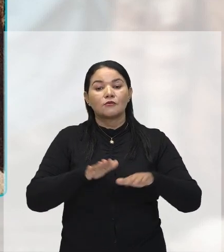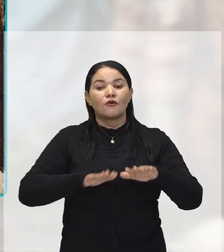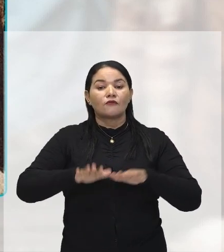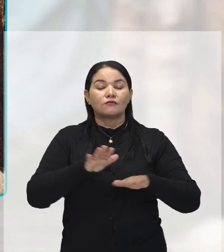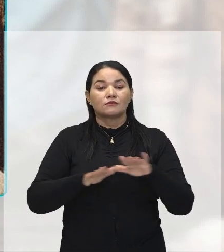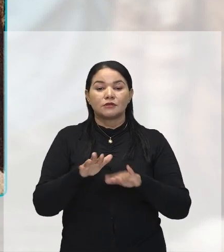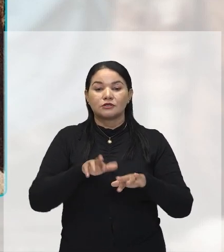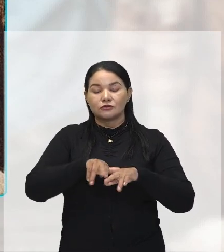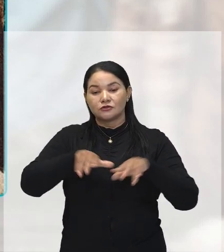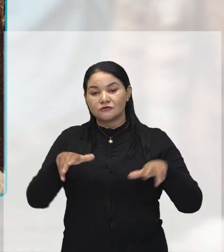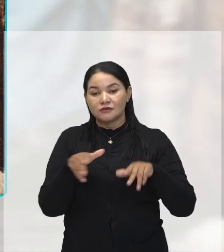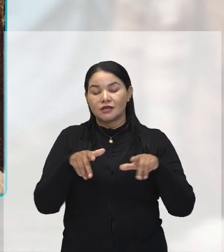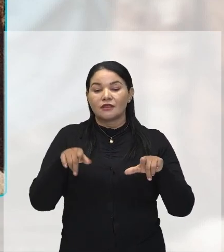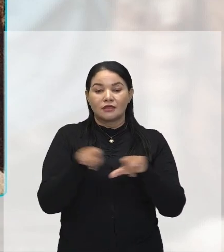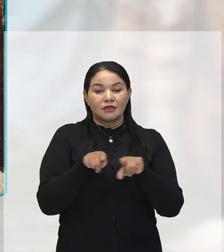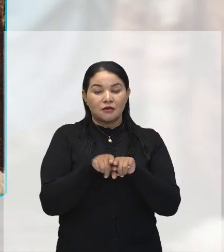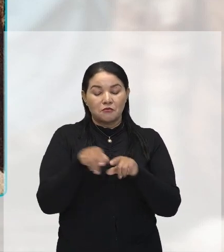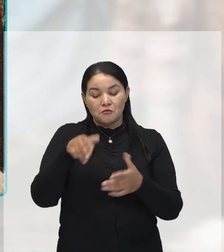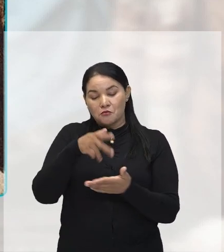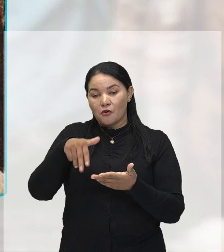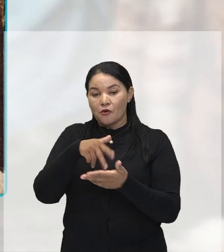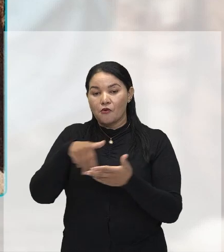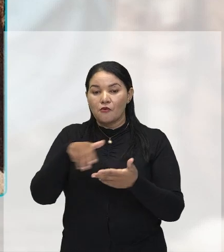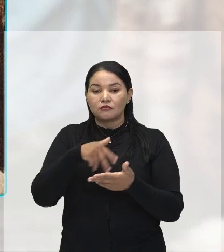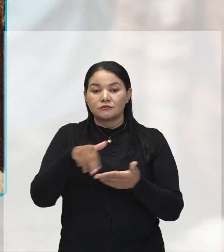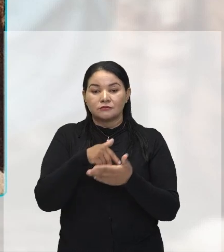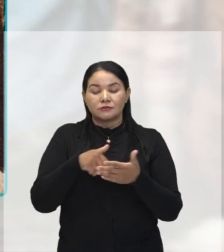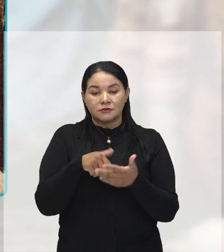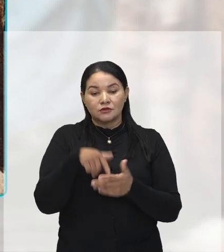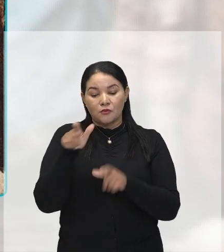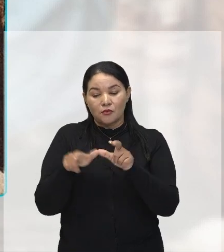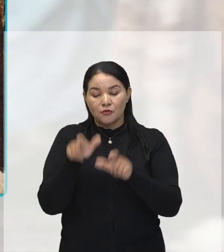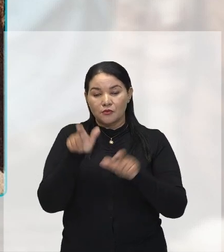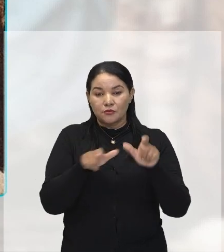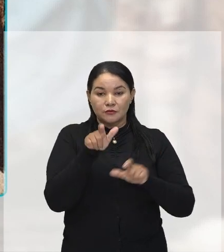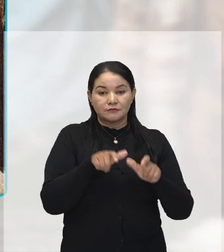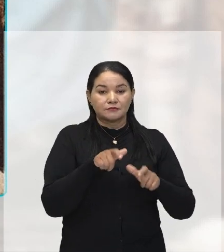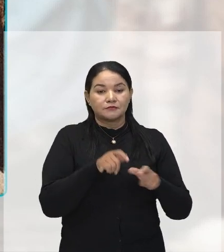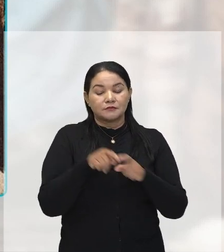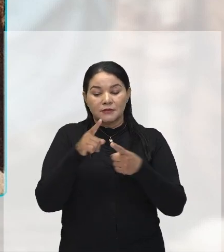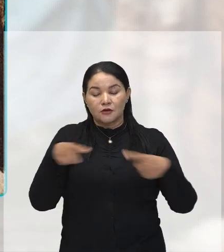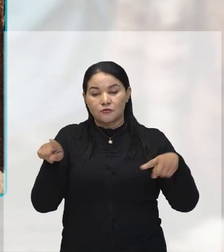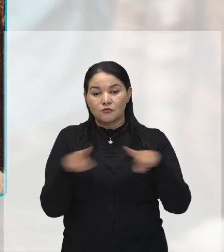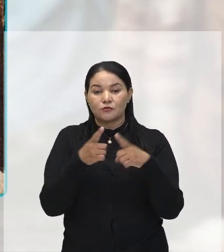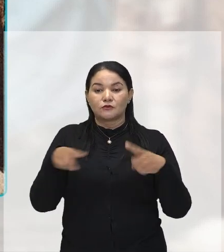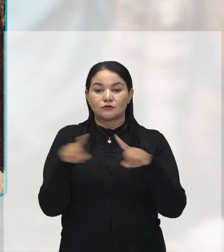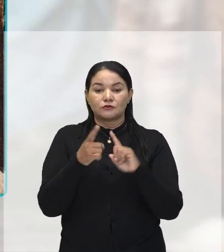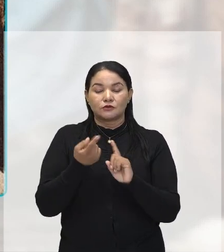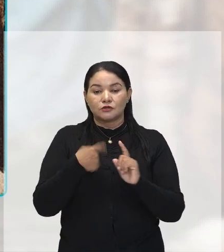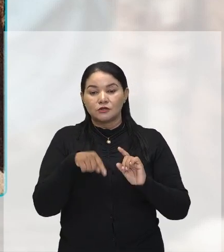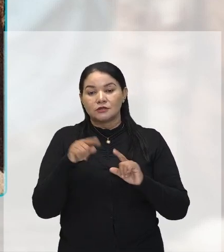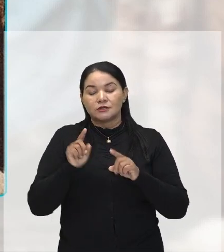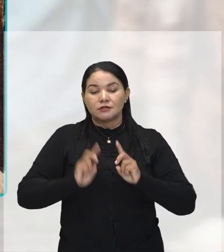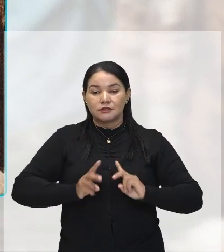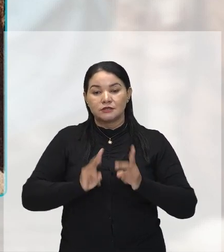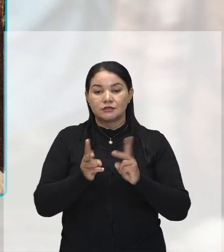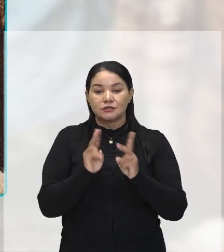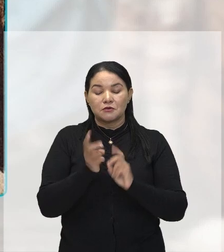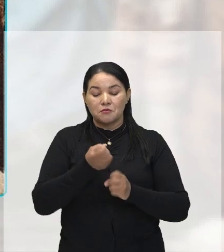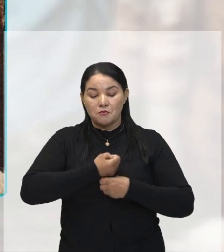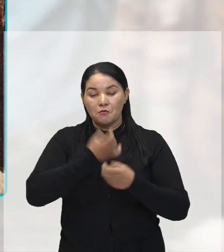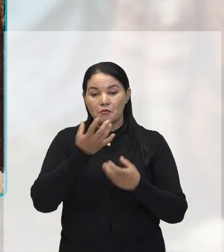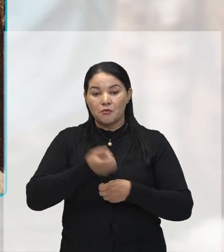de improvisos dos dançarinos. As músicas são sempre acompanhadas por